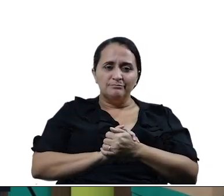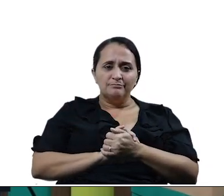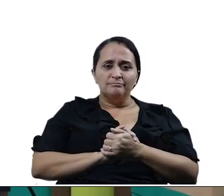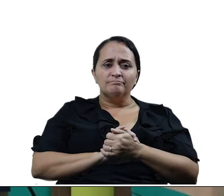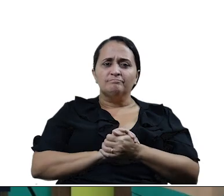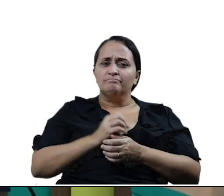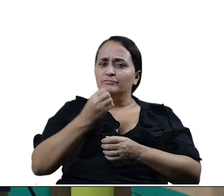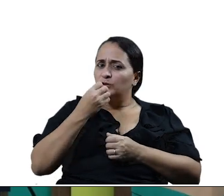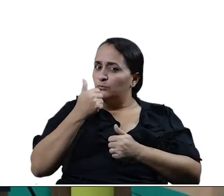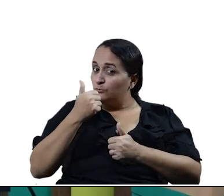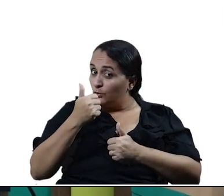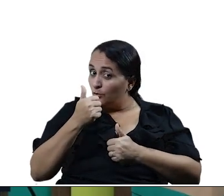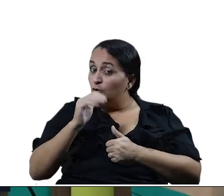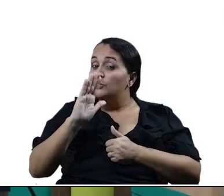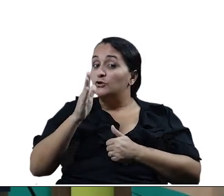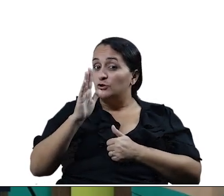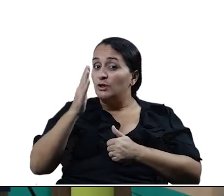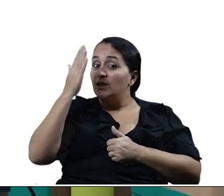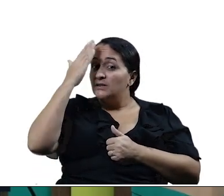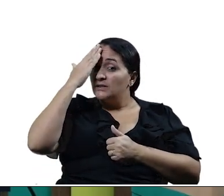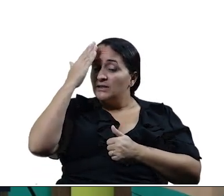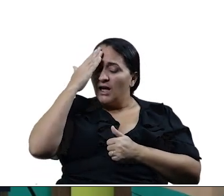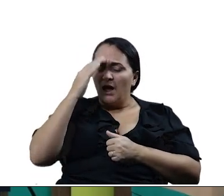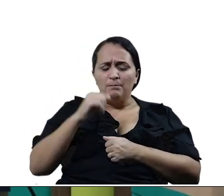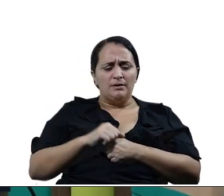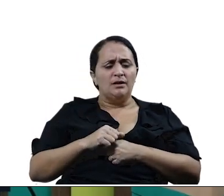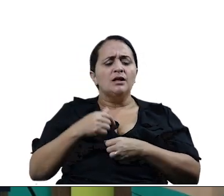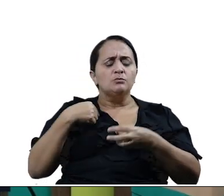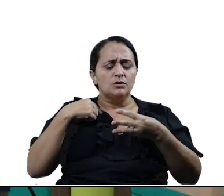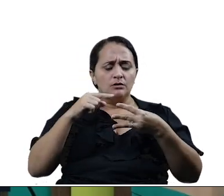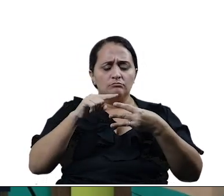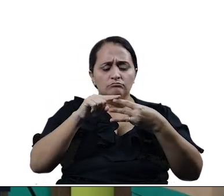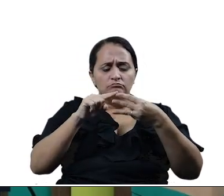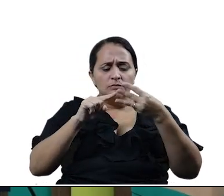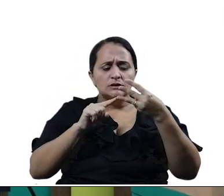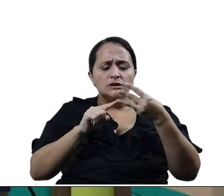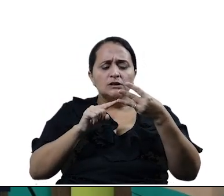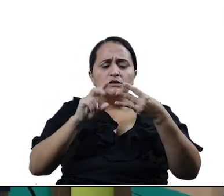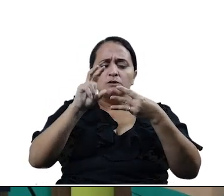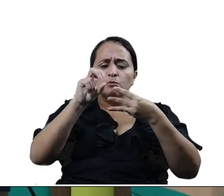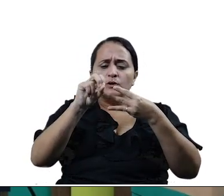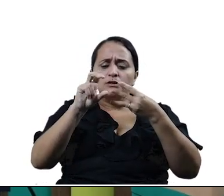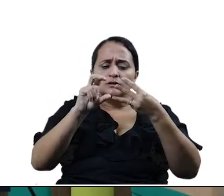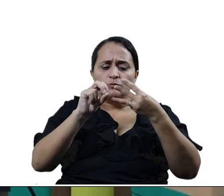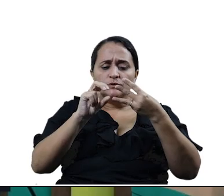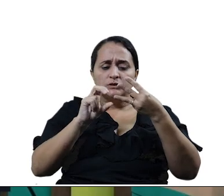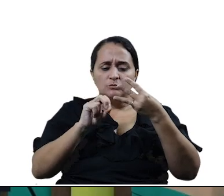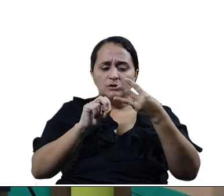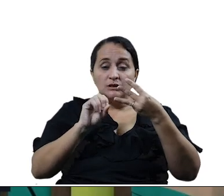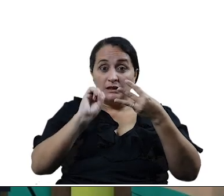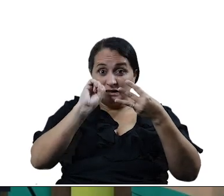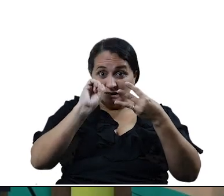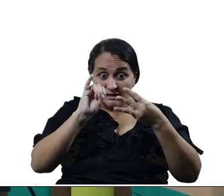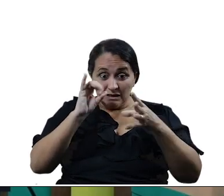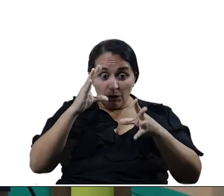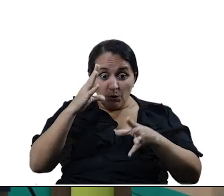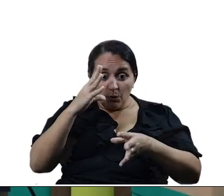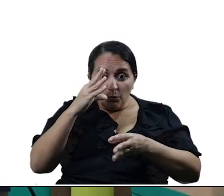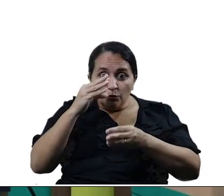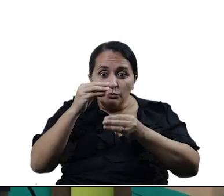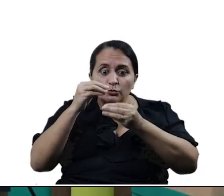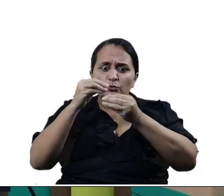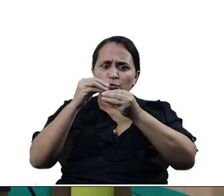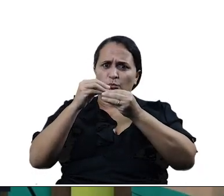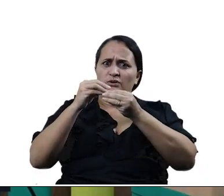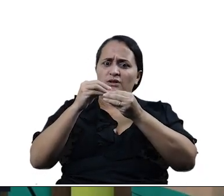Beleza, já tem um valor. Eu sei que 3 moedas de 50 centavos, olha, se eu juntar essas duas,